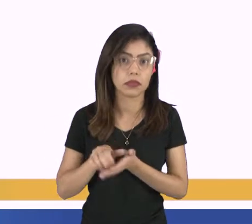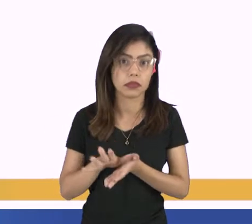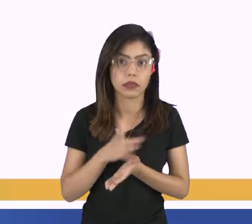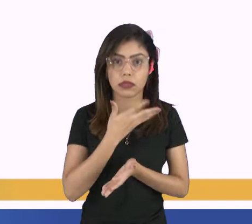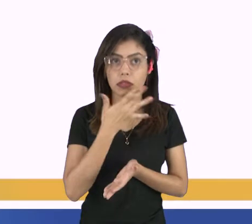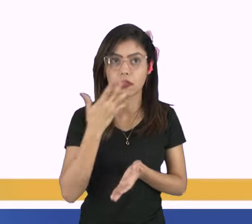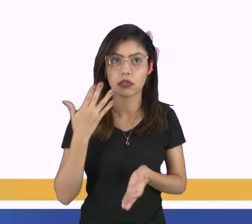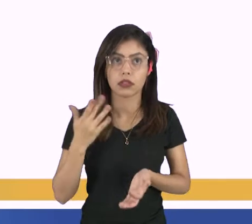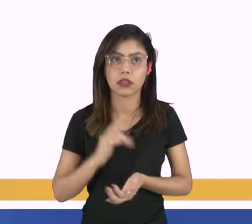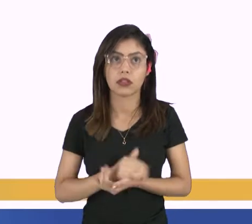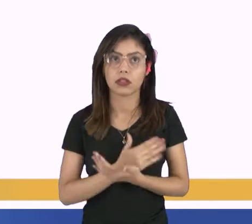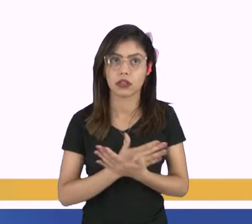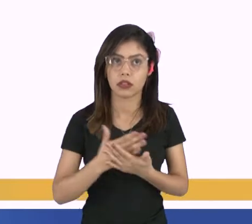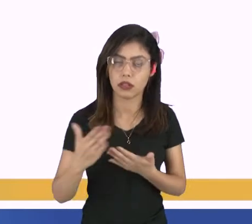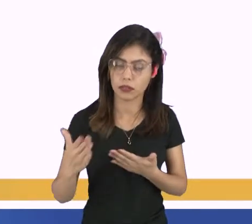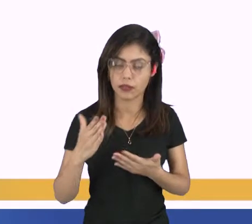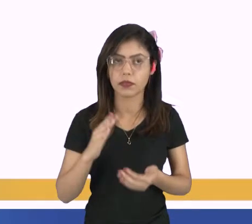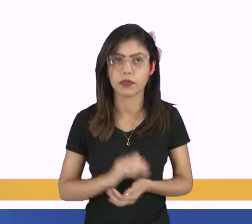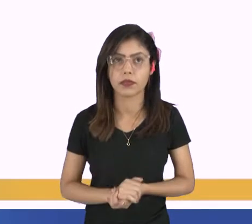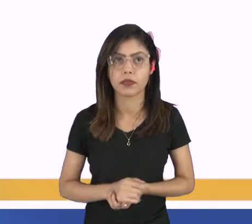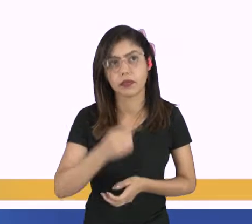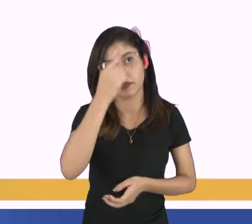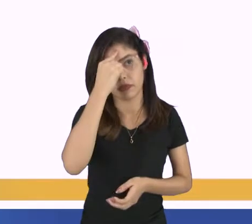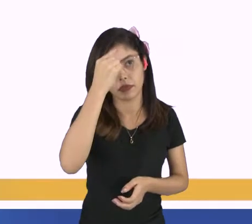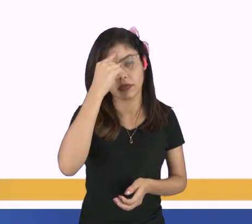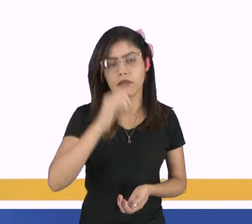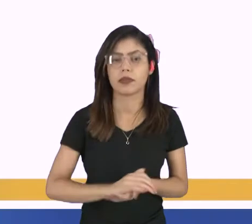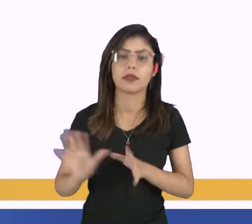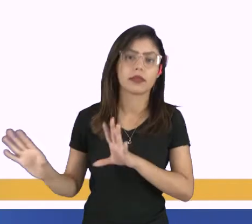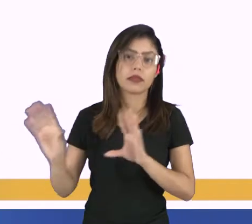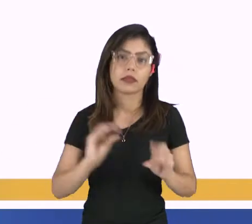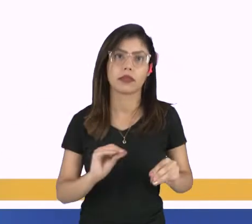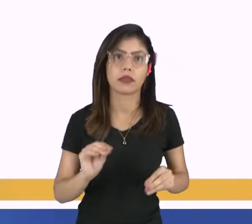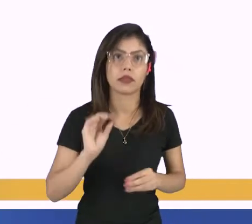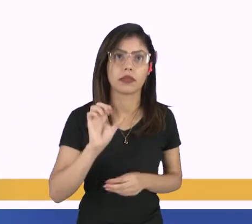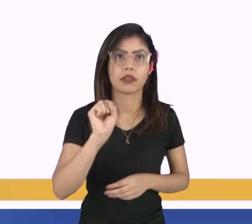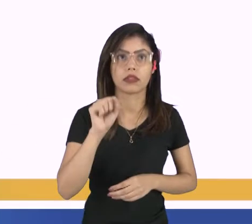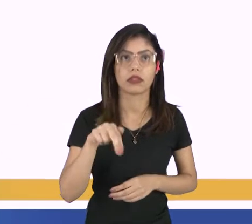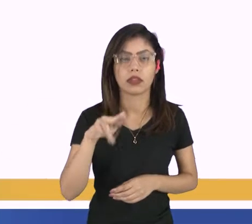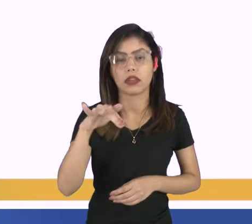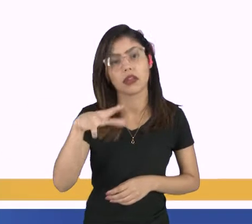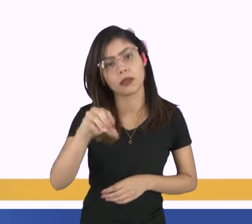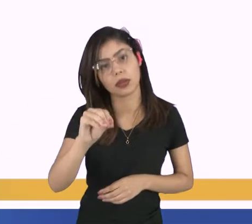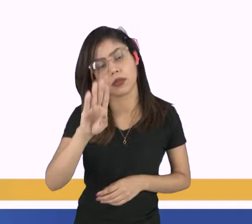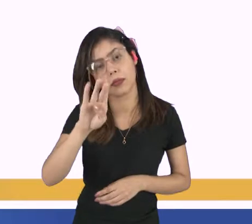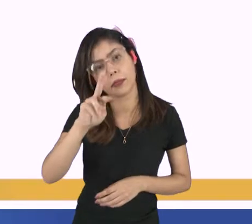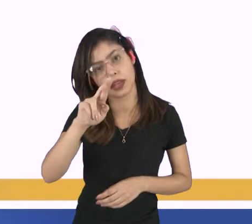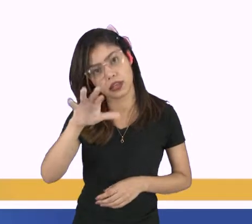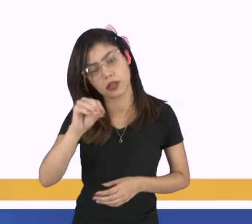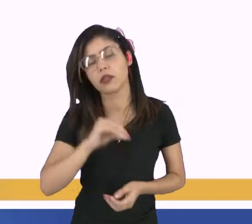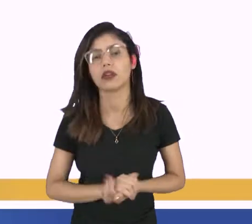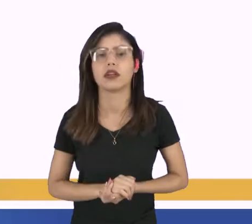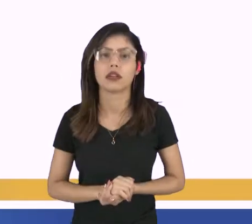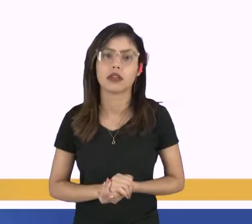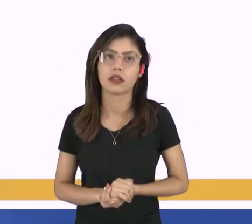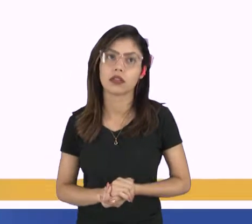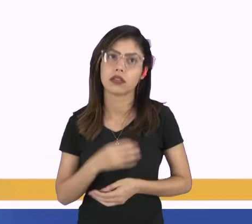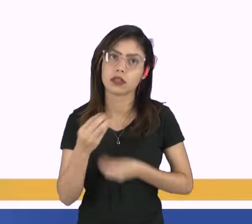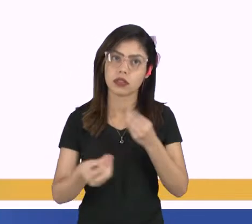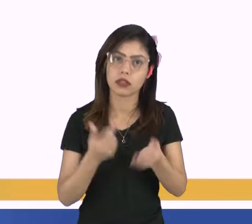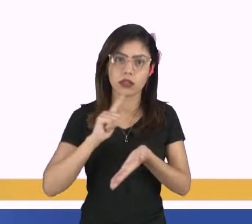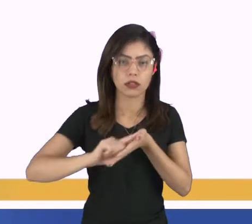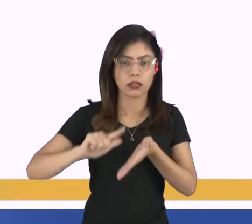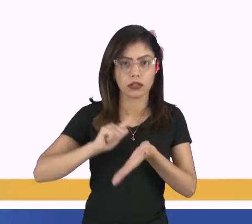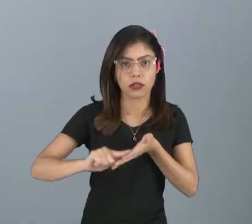cheiro. Então começaram aí a pensar no que viria a ser o saneamento básico, Começaram a pensar então em formas de